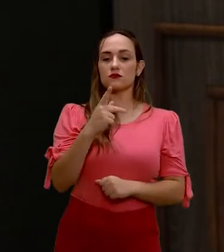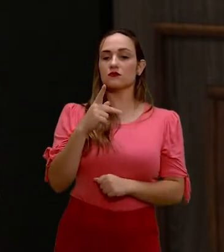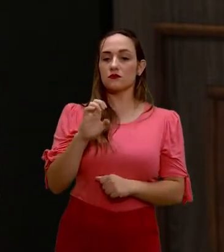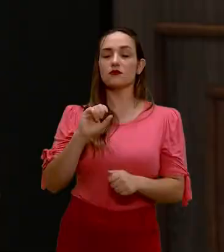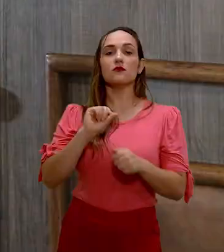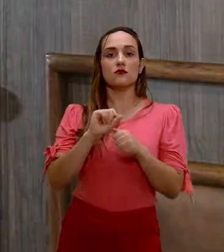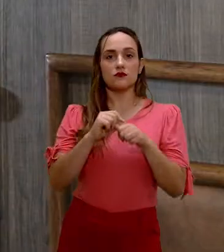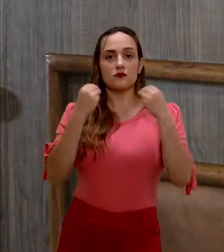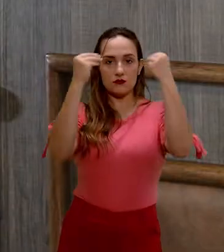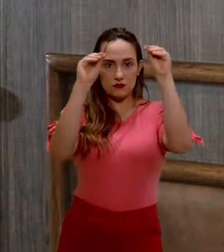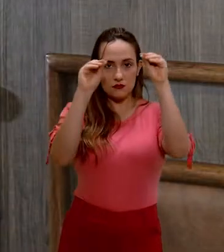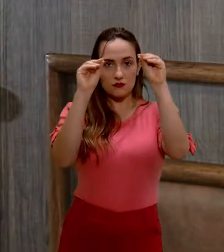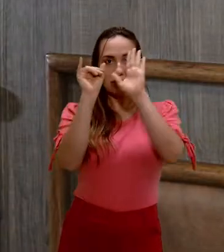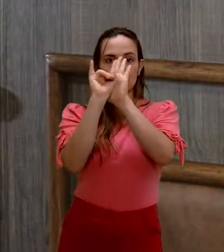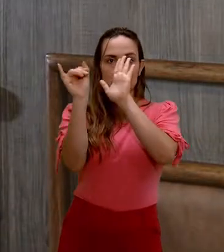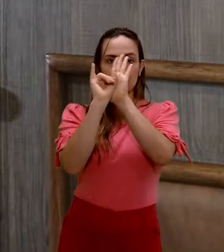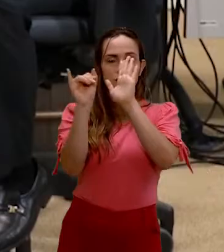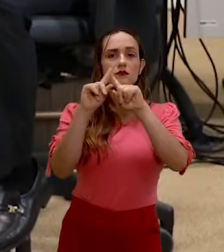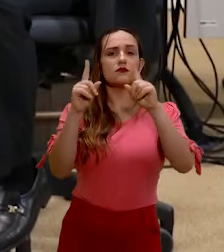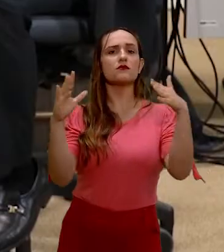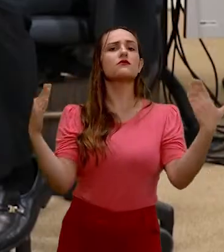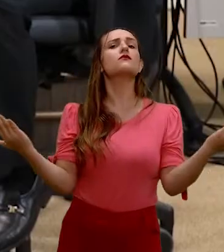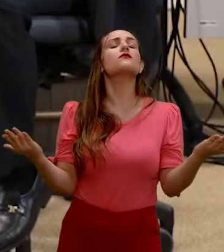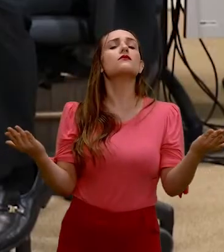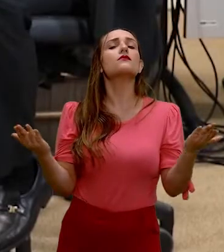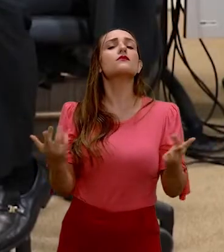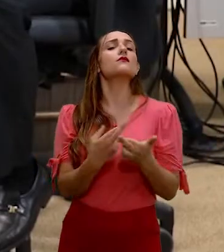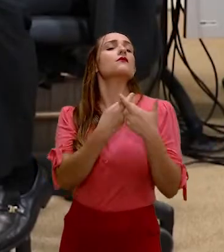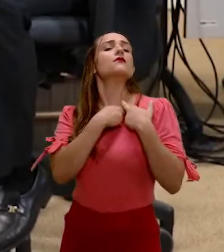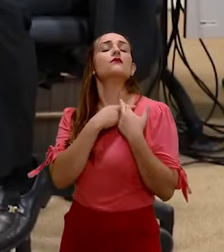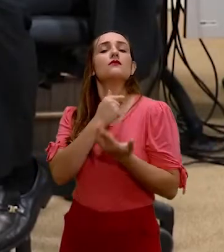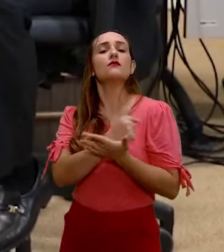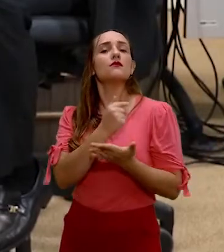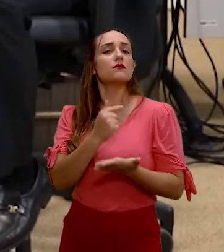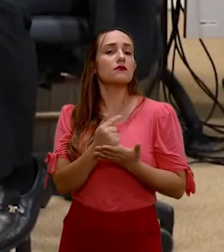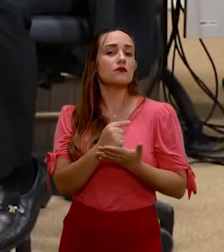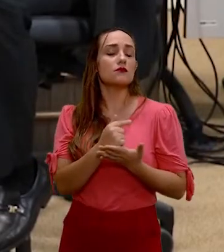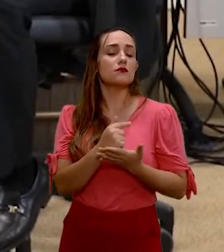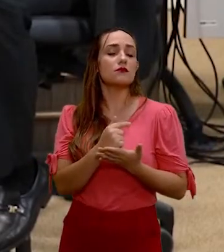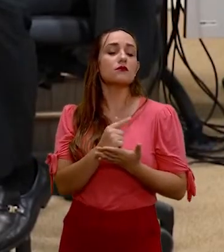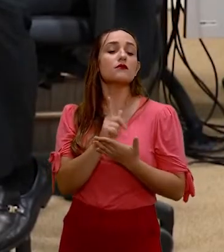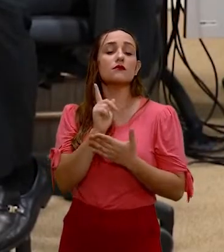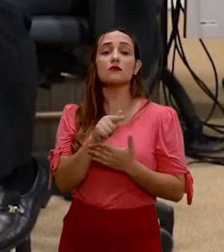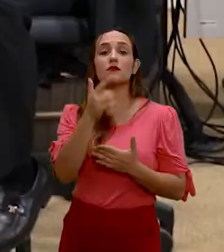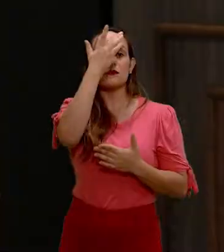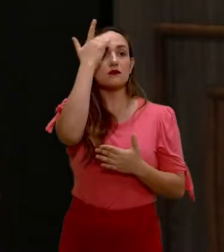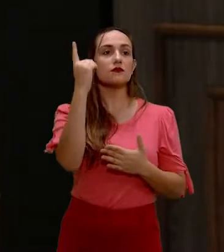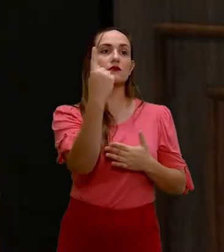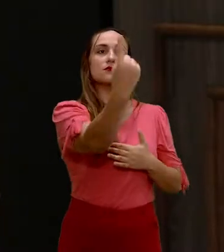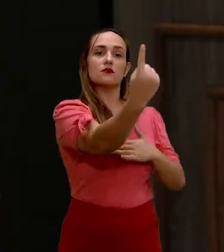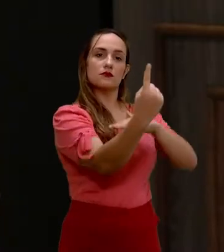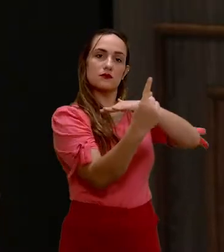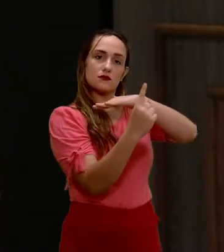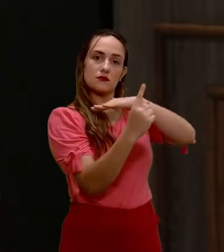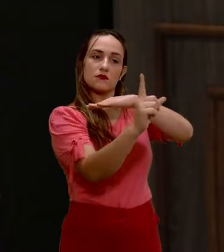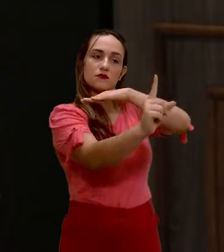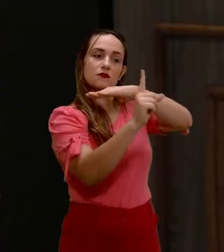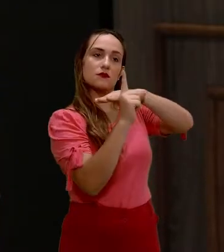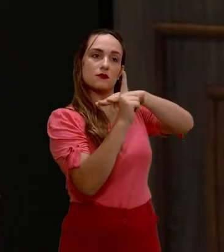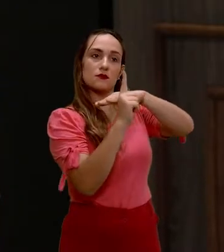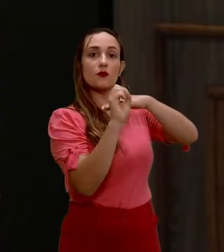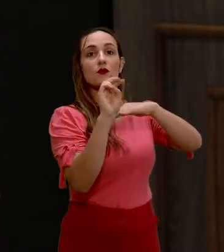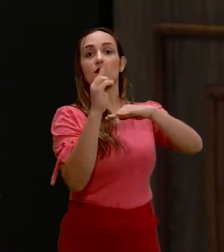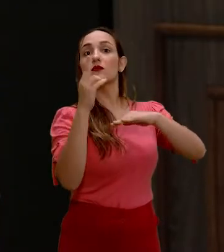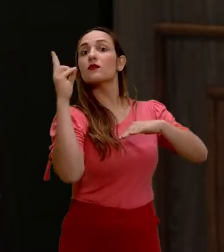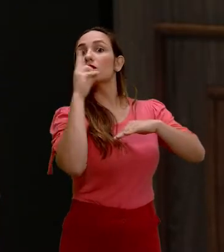CPE. O que compete, então, ao cartório? O atendimento ao público externo, basicamente, e situações